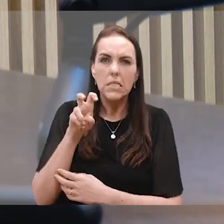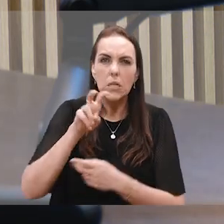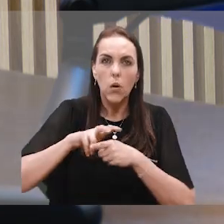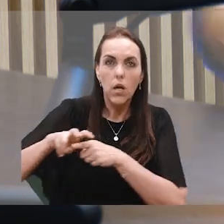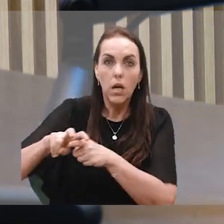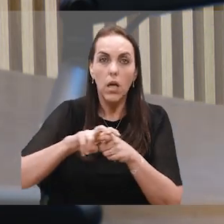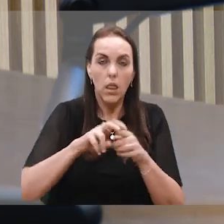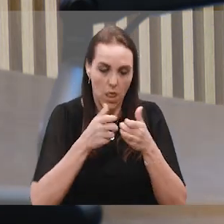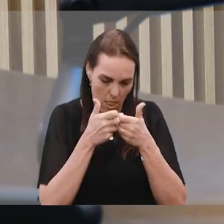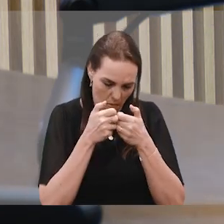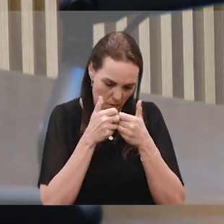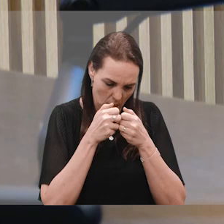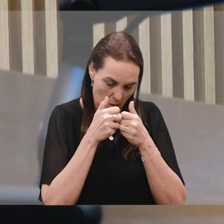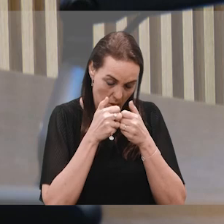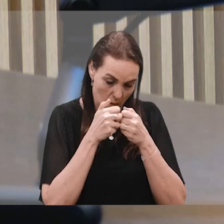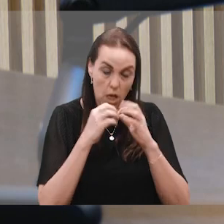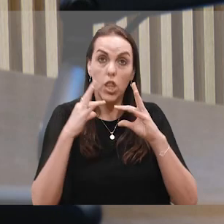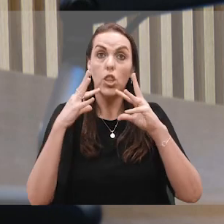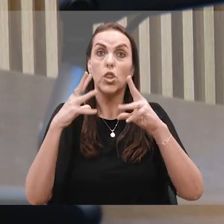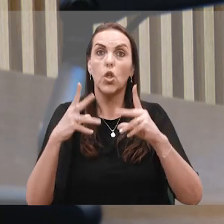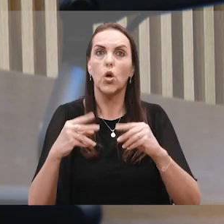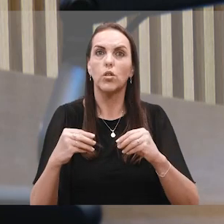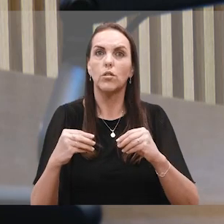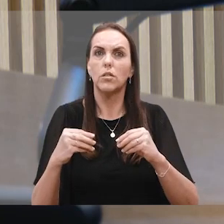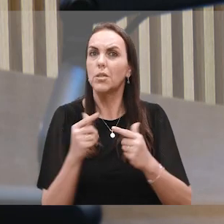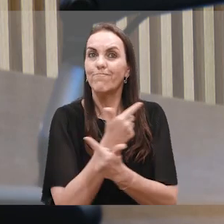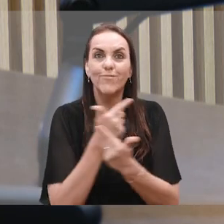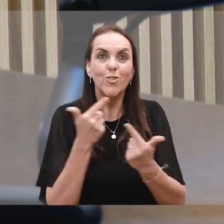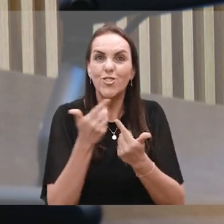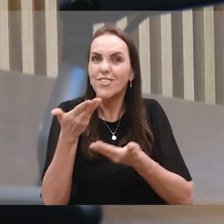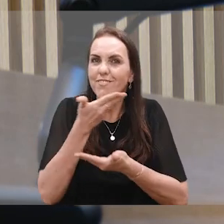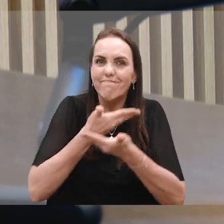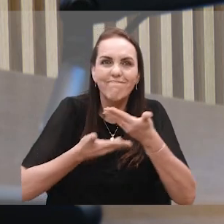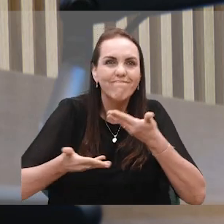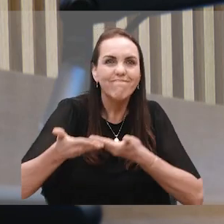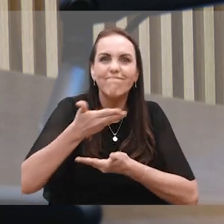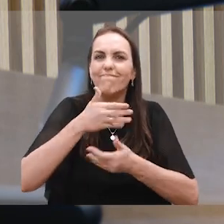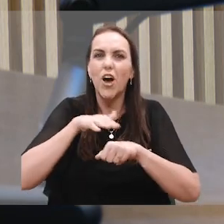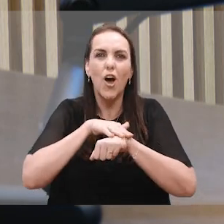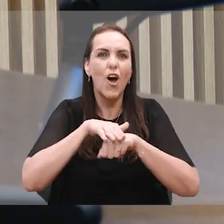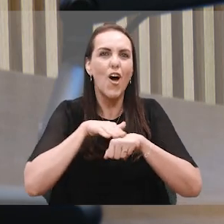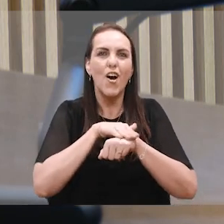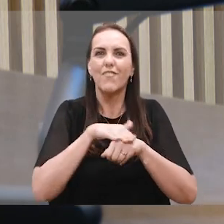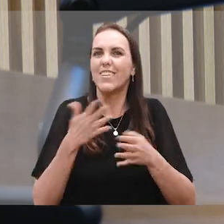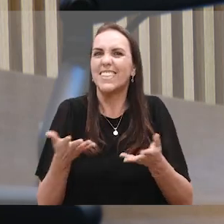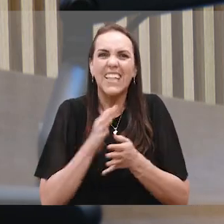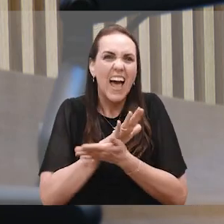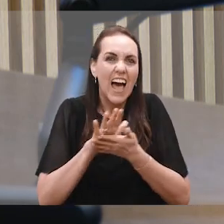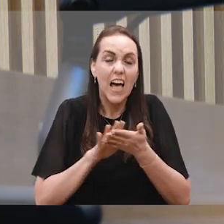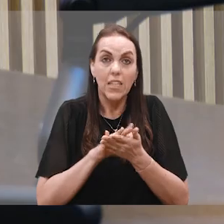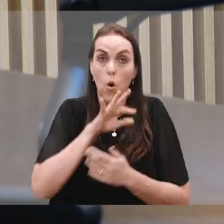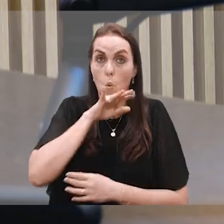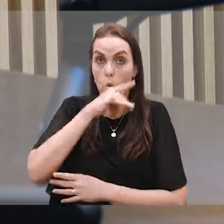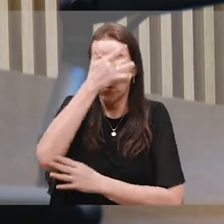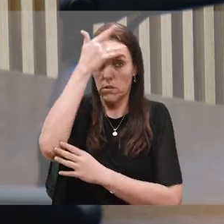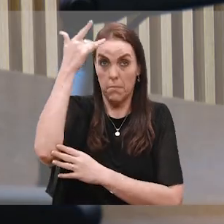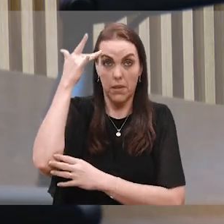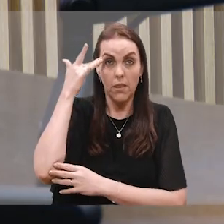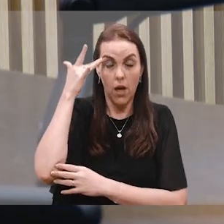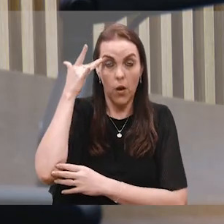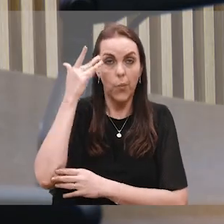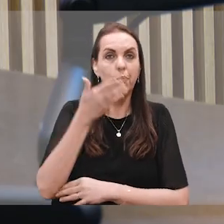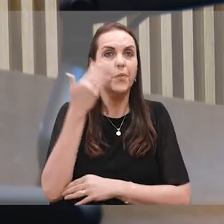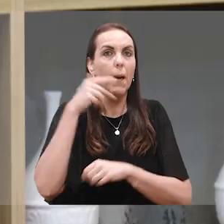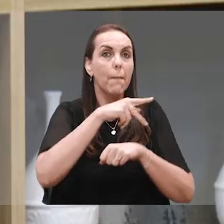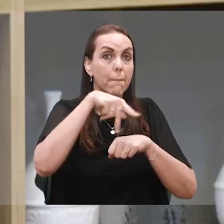4, 5 sentados, todos nos celulares. Não É tinha nem complicado. aquele convívio. E isso é ruim para a saúde mental.